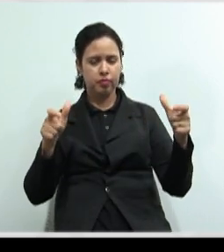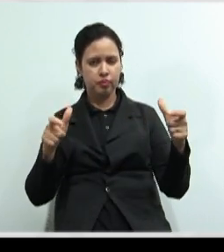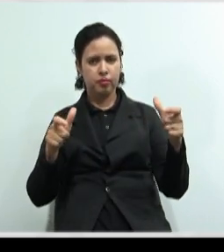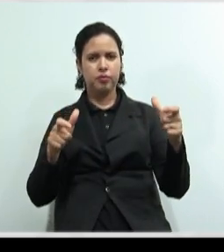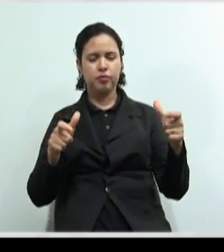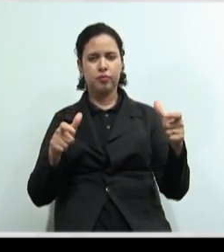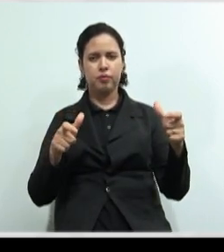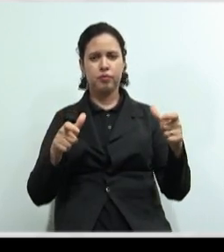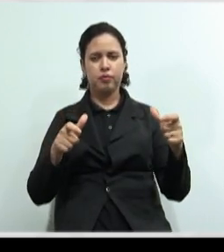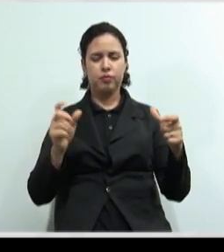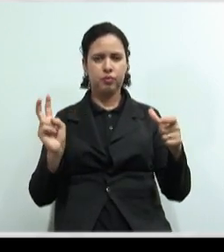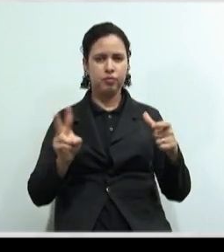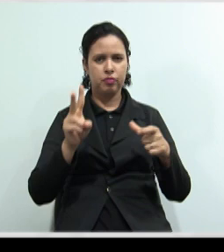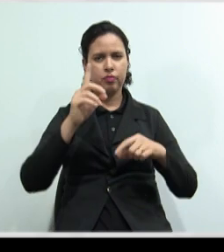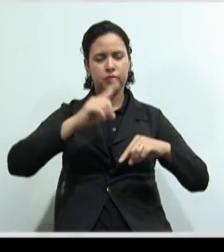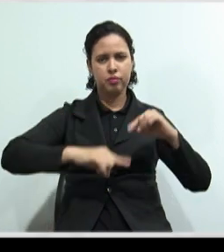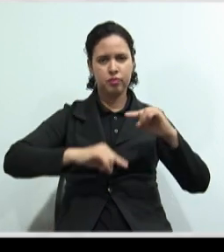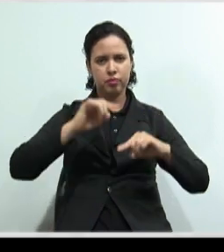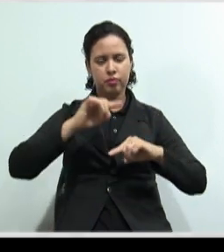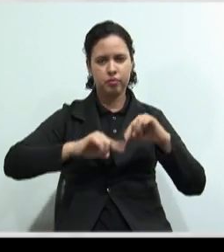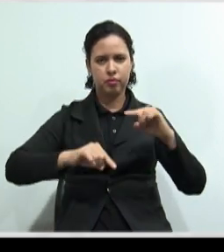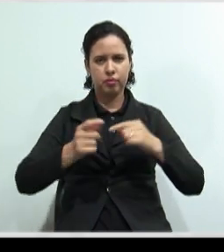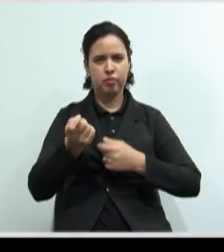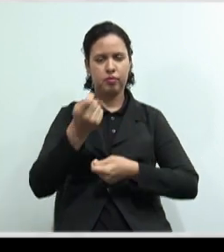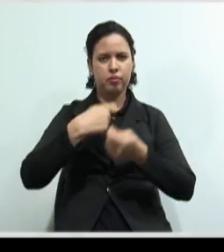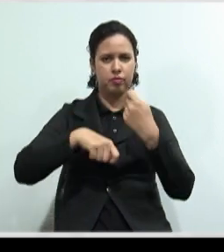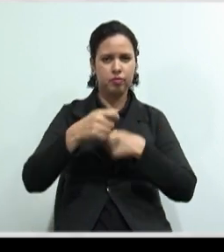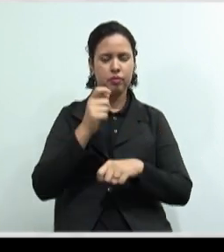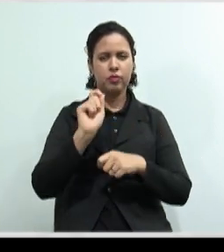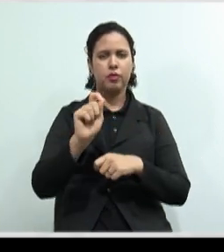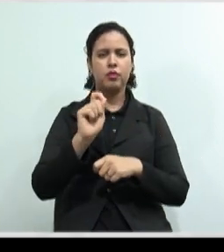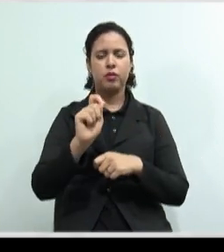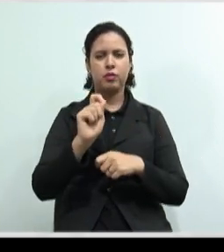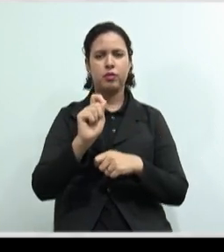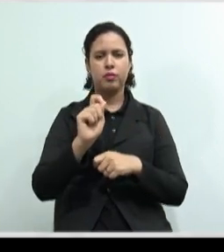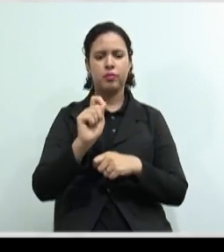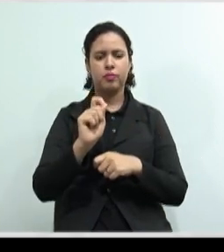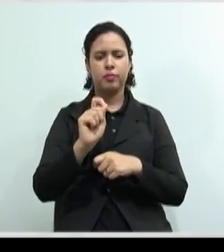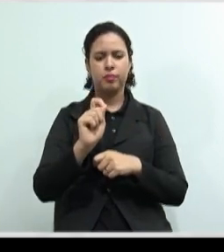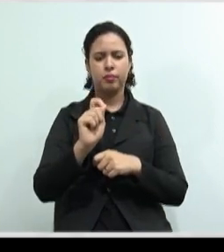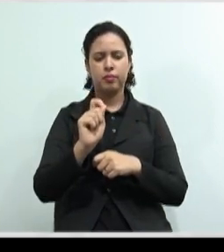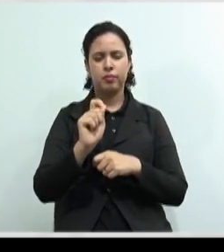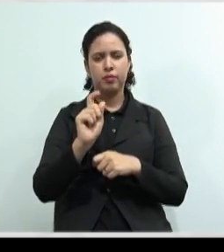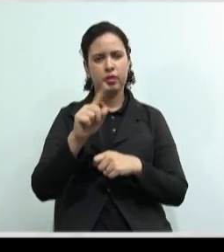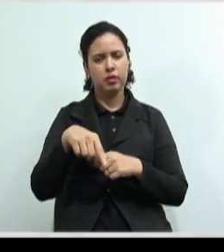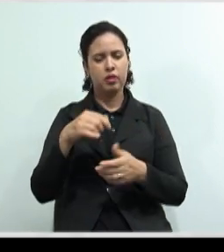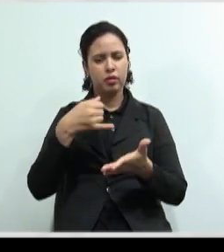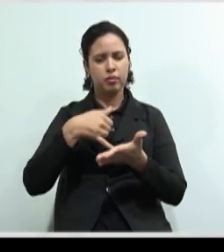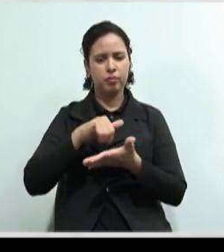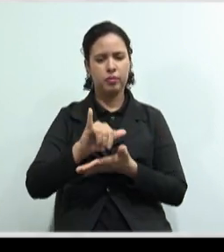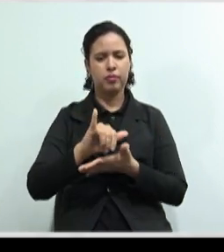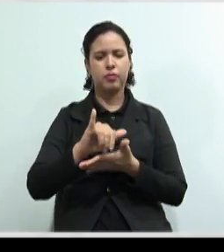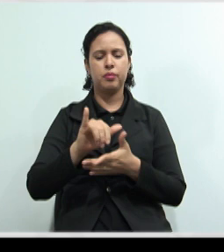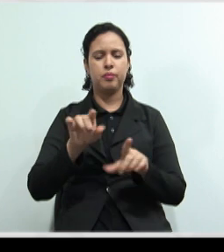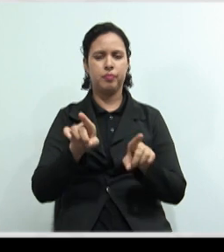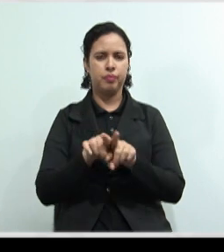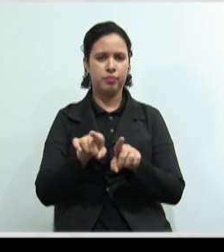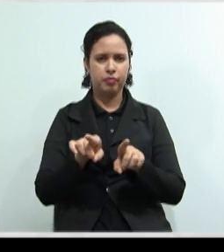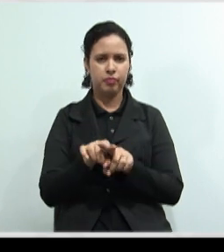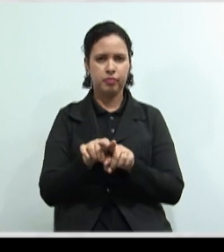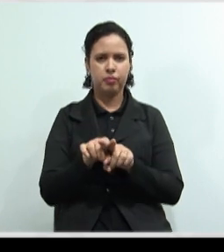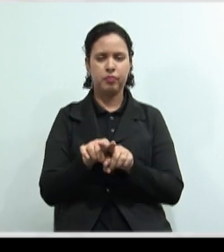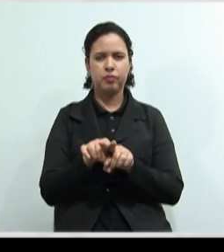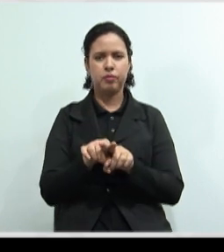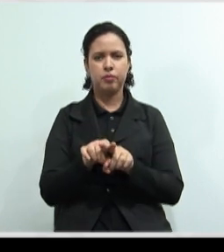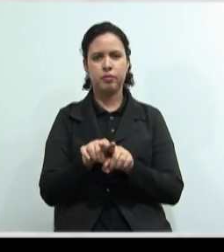dos produtos, da sua rentabilidade, antigamente era composta, por exemplo, por impostos e pela parte